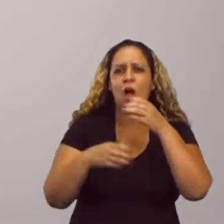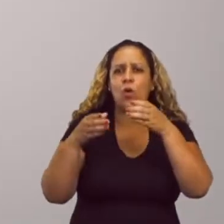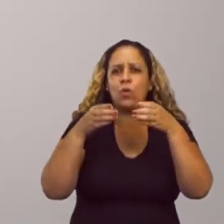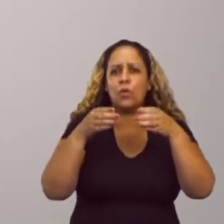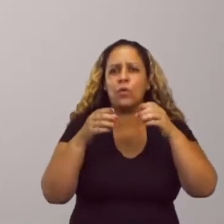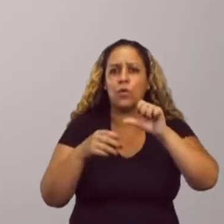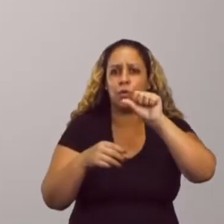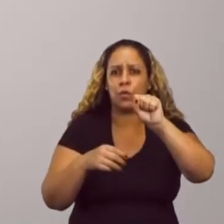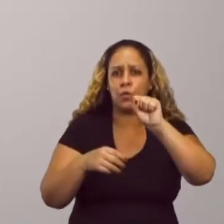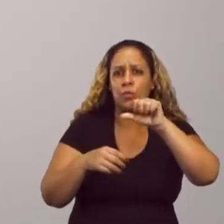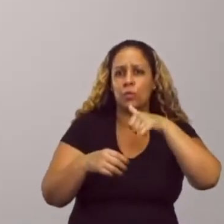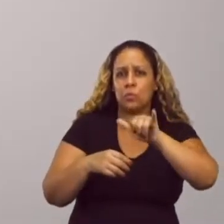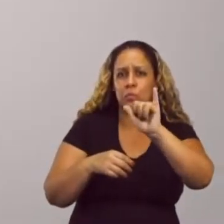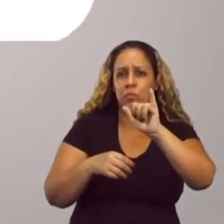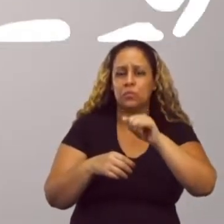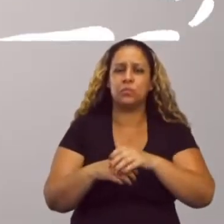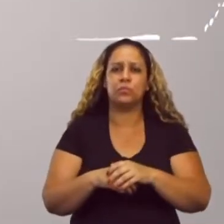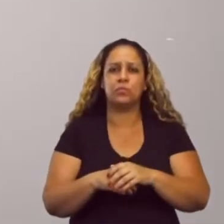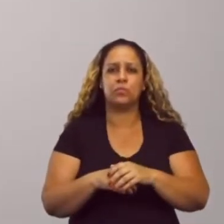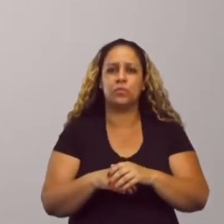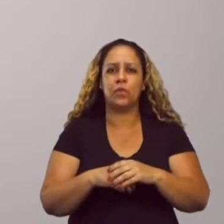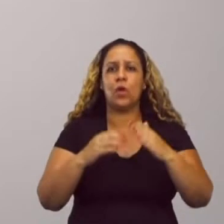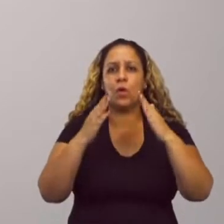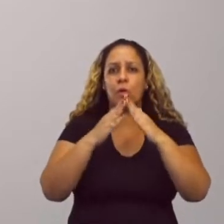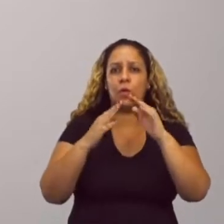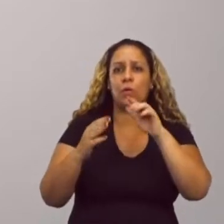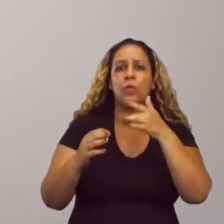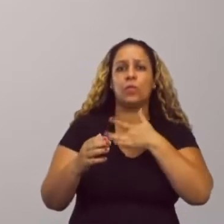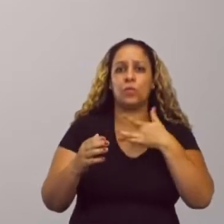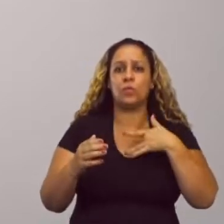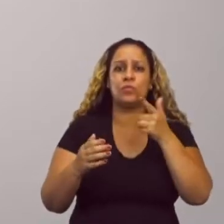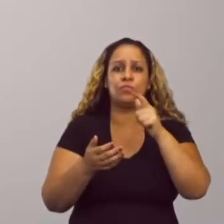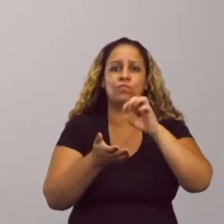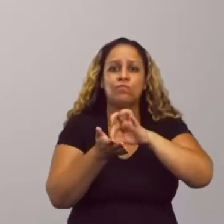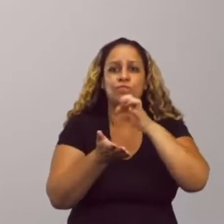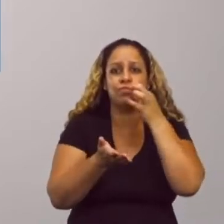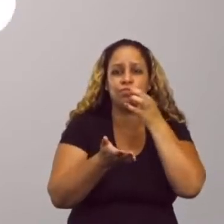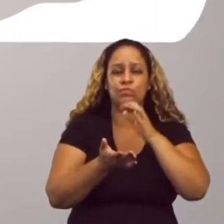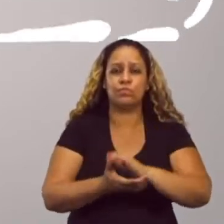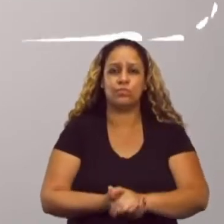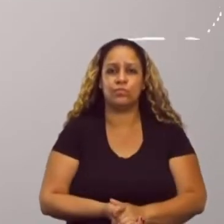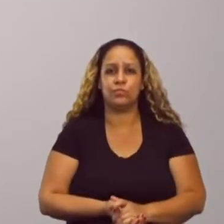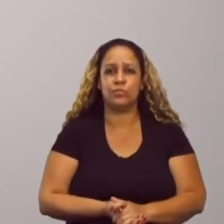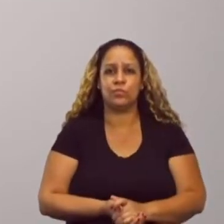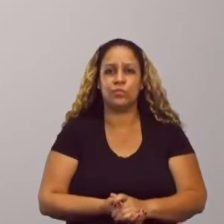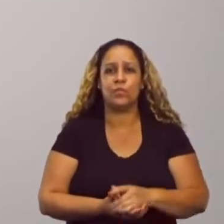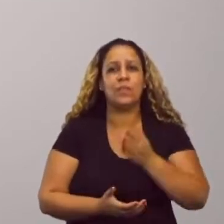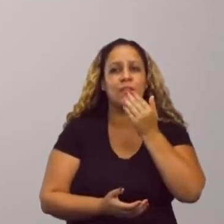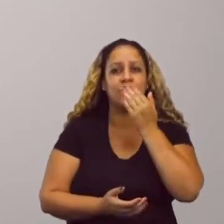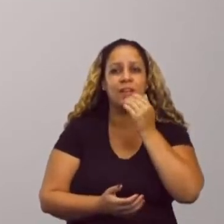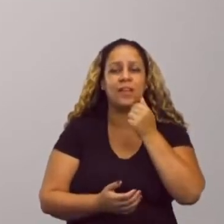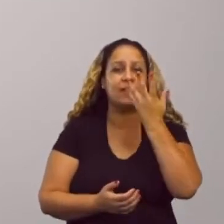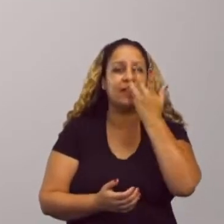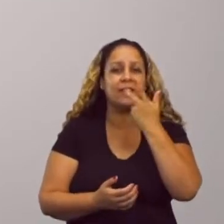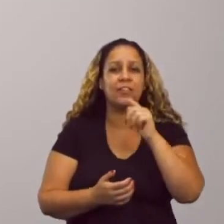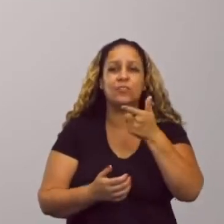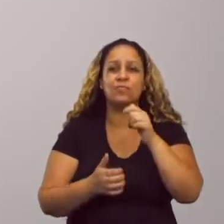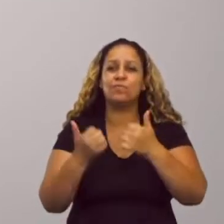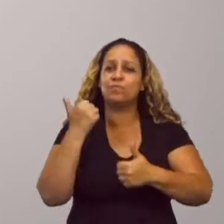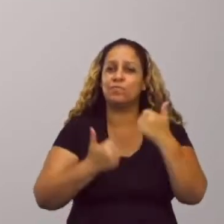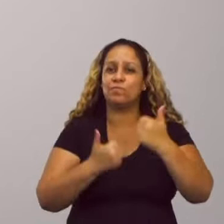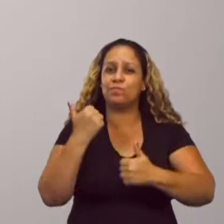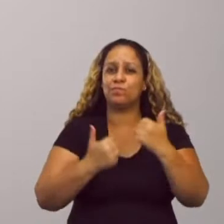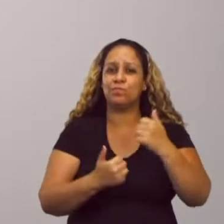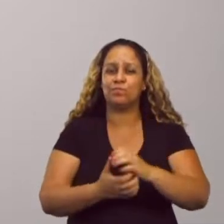Falta de água na região do Selmidei. Nunca mais. Postos de saúde sem medicamentos. Nunca mais. Merenda das nossas